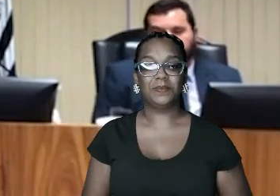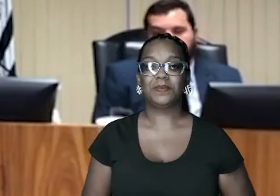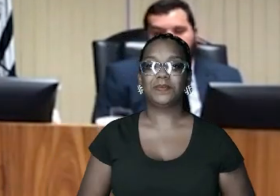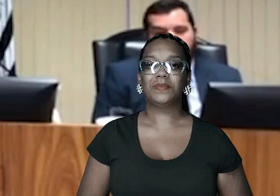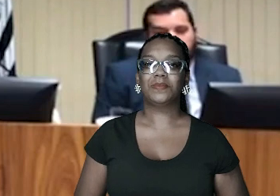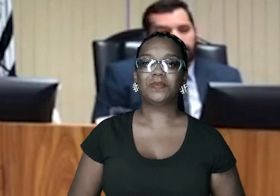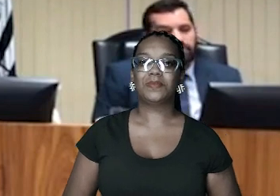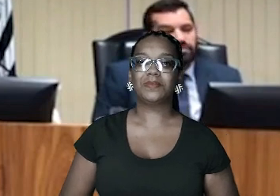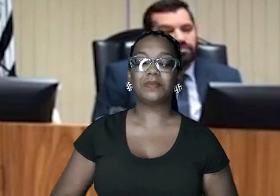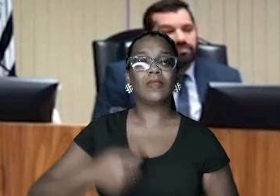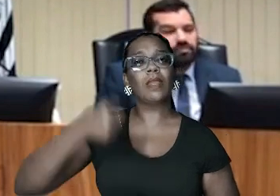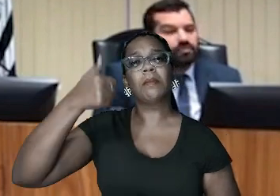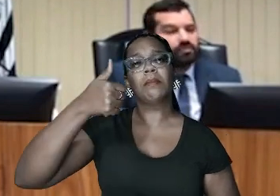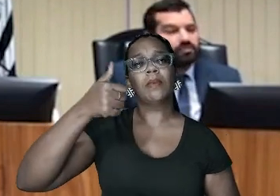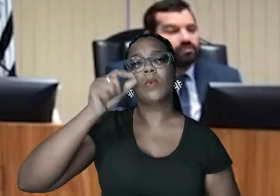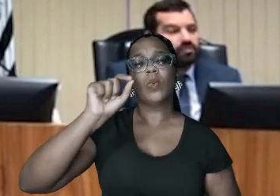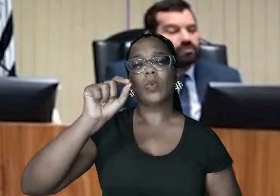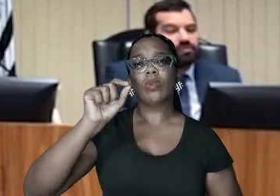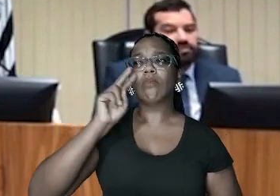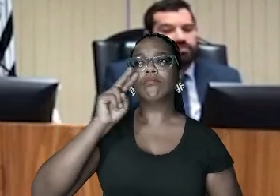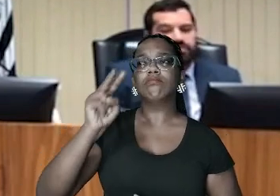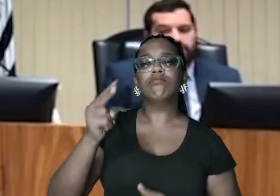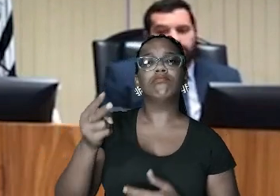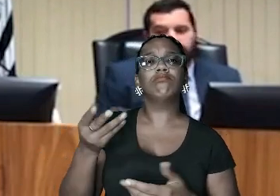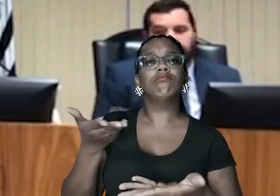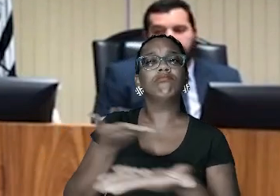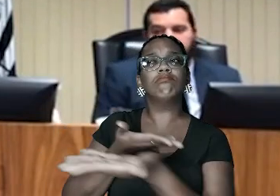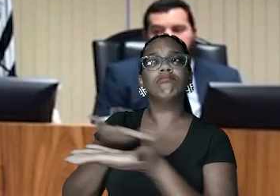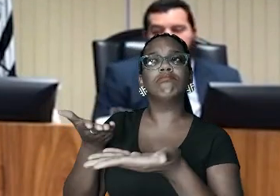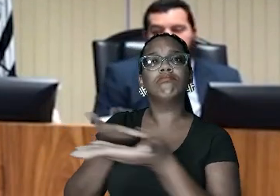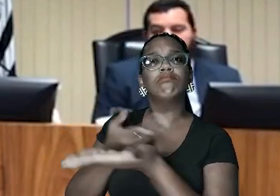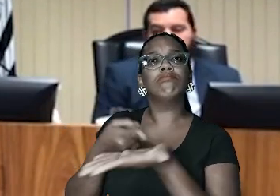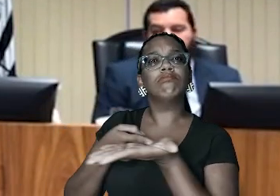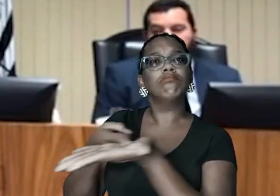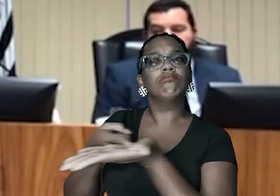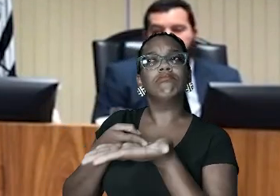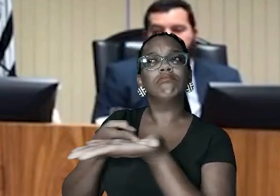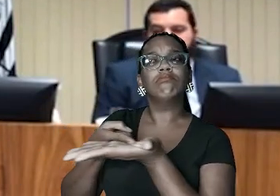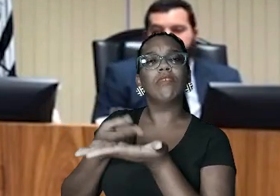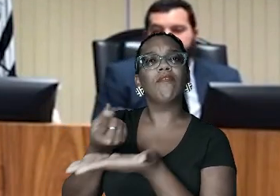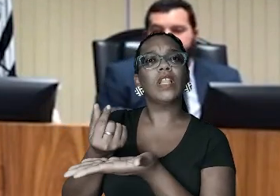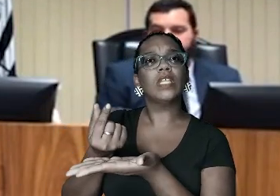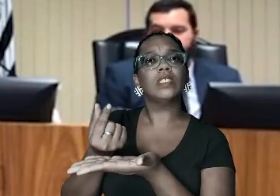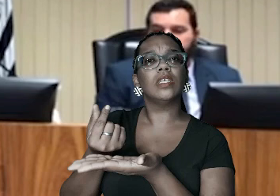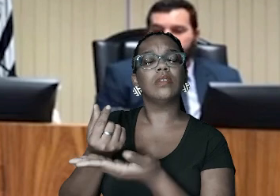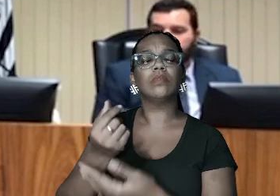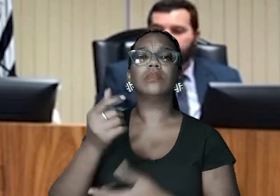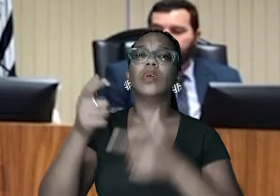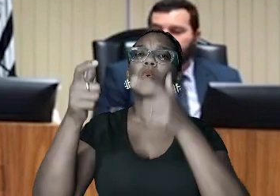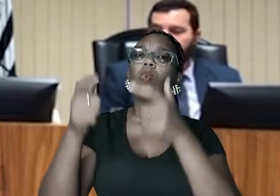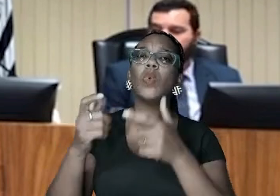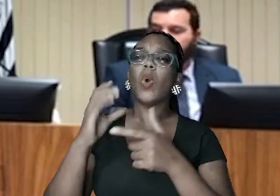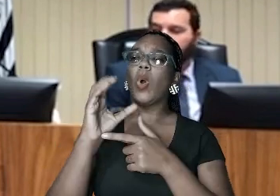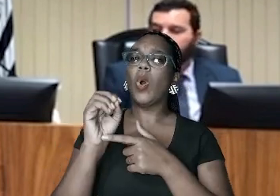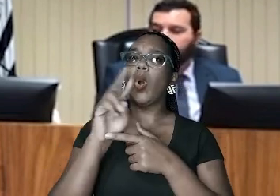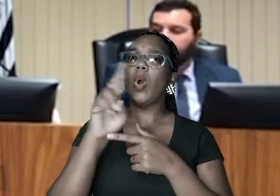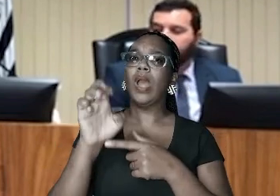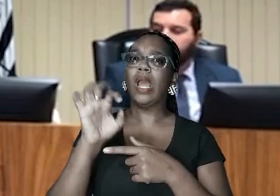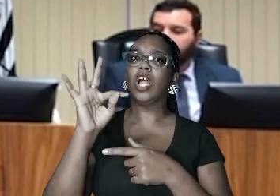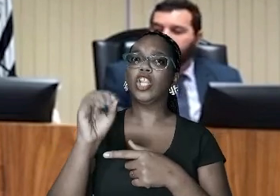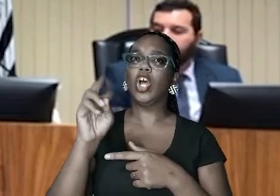transformações antes de entrar no meu tema primeiro deles nós vemos para os intermediários financeiros